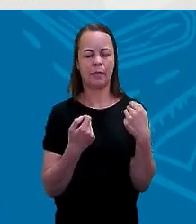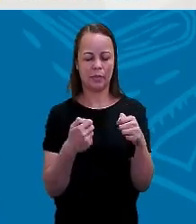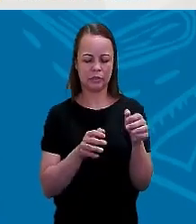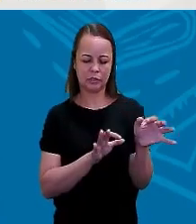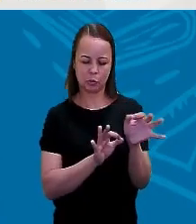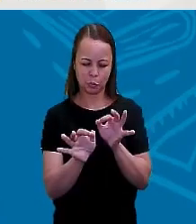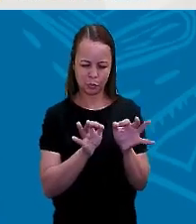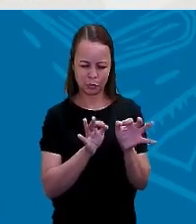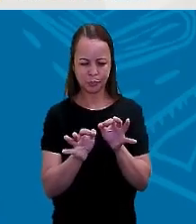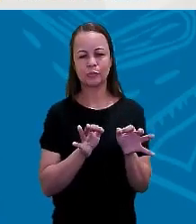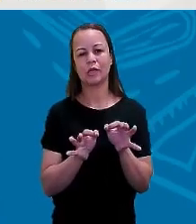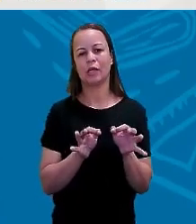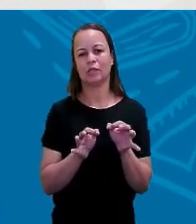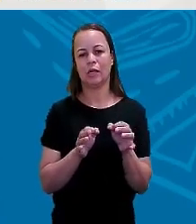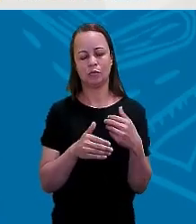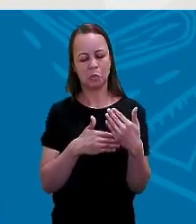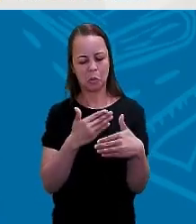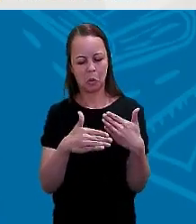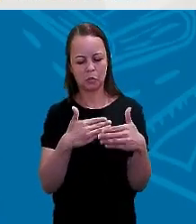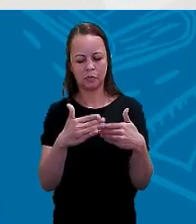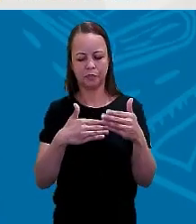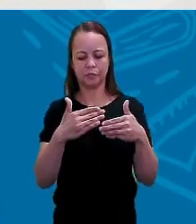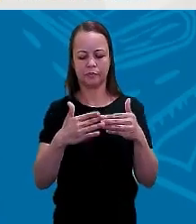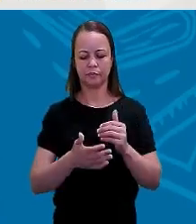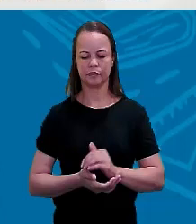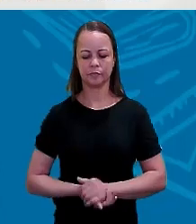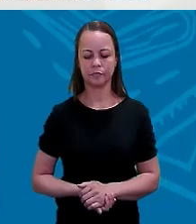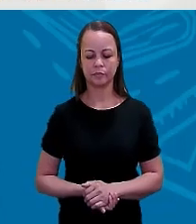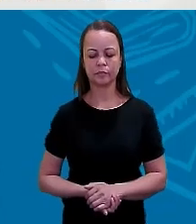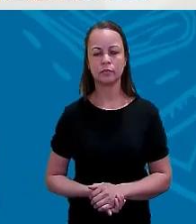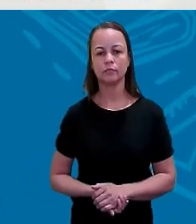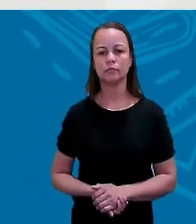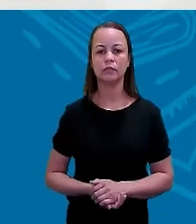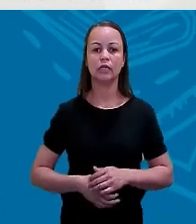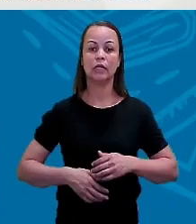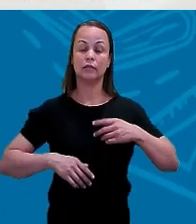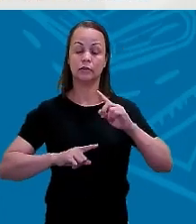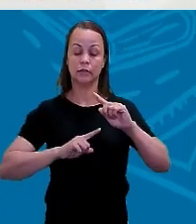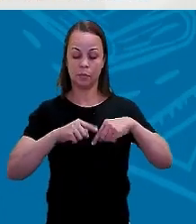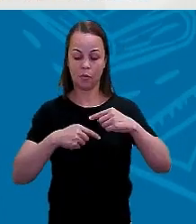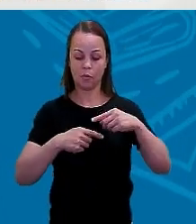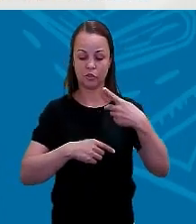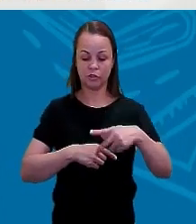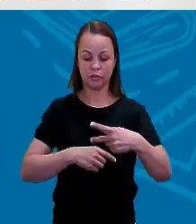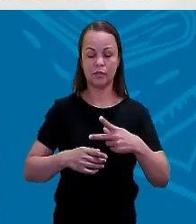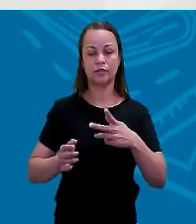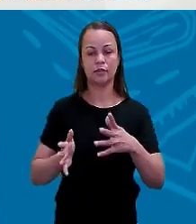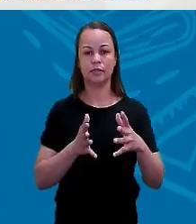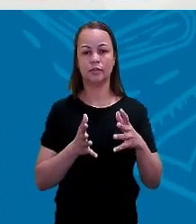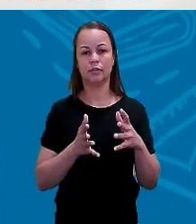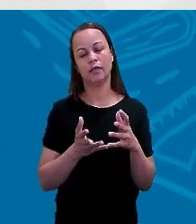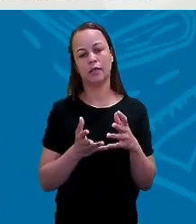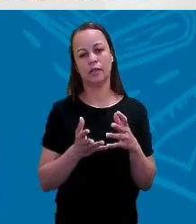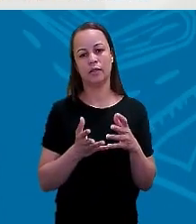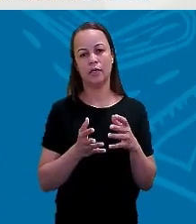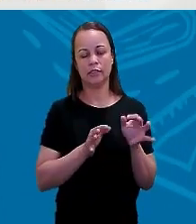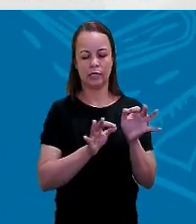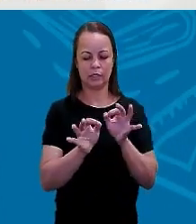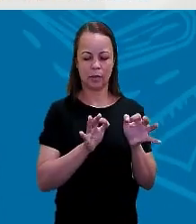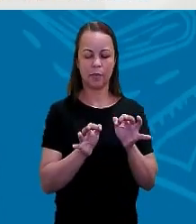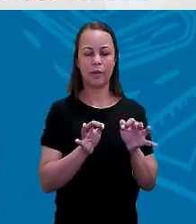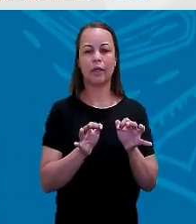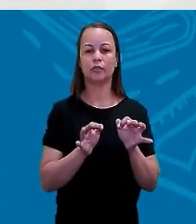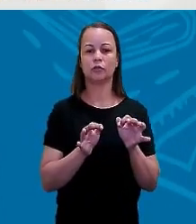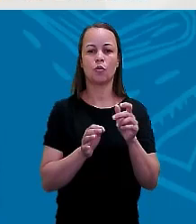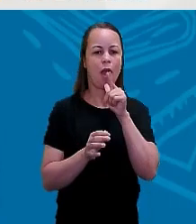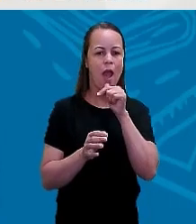de tratamento, tá certo? E então, após esse tratamento, essa água é enviada para a nossa casa, para